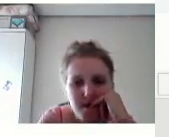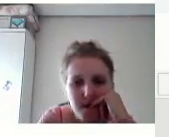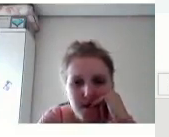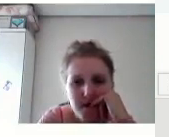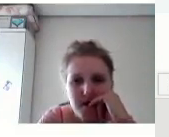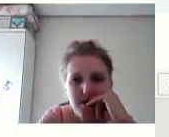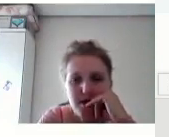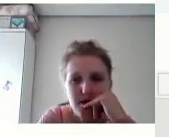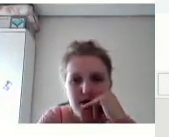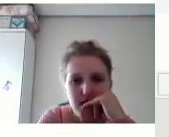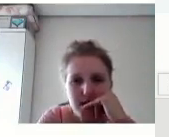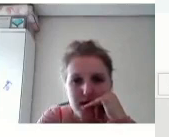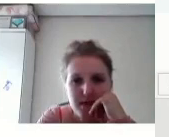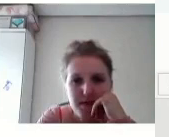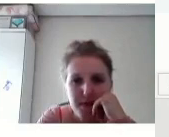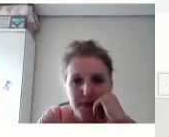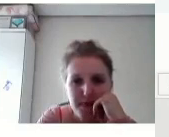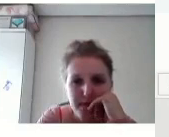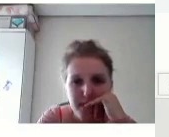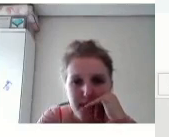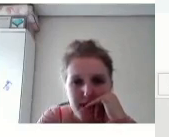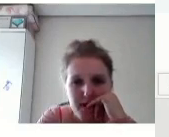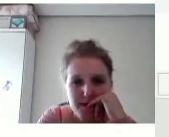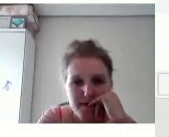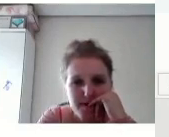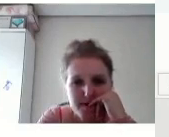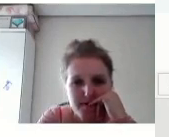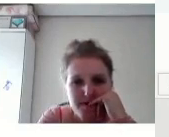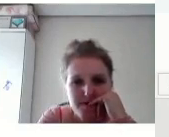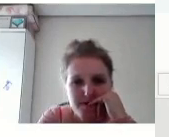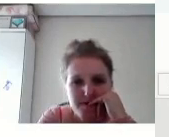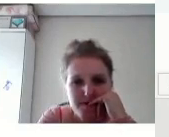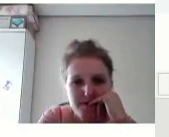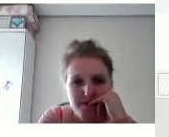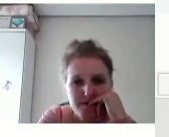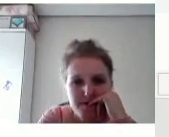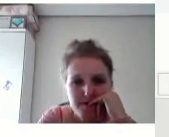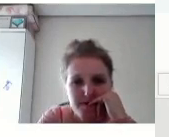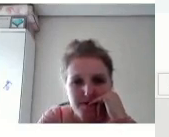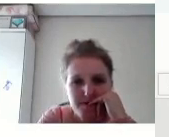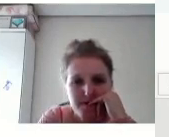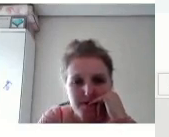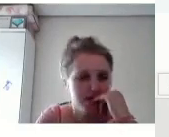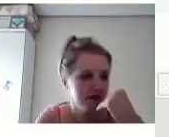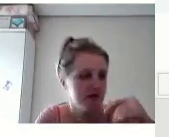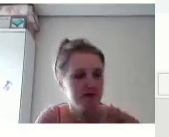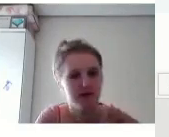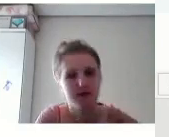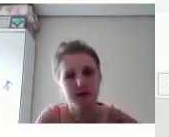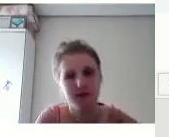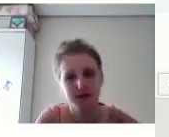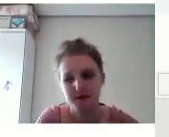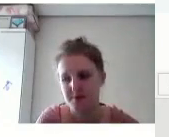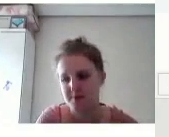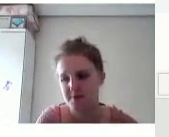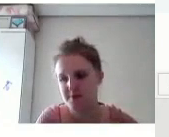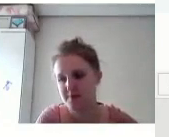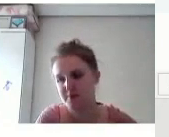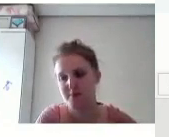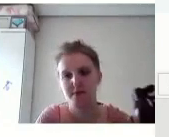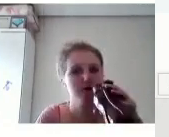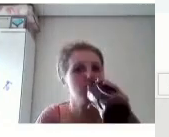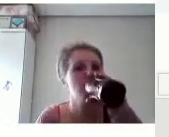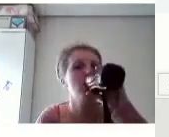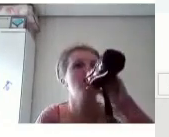cálculo das equações de movimento, eu vou usar o chamado campo de Schrödinger, tá? É uma abstração aqui para nós, mas qual é que é a ideia,